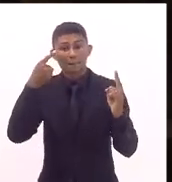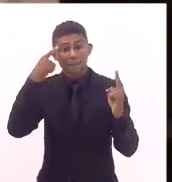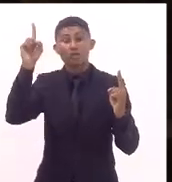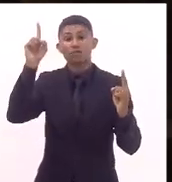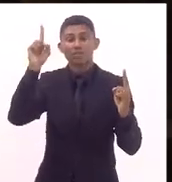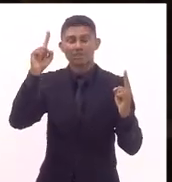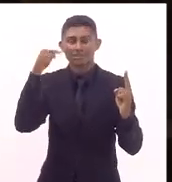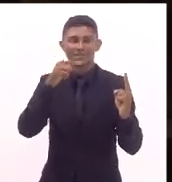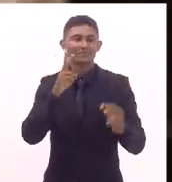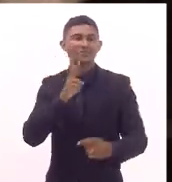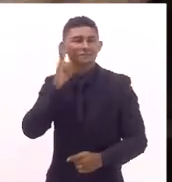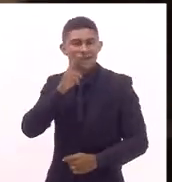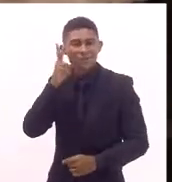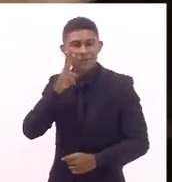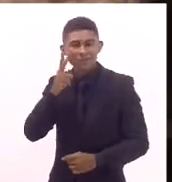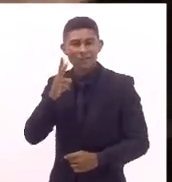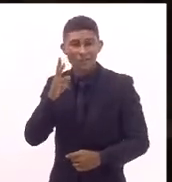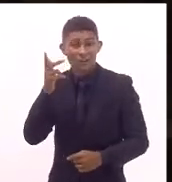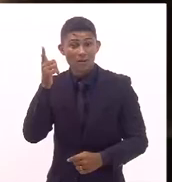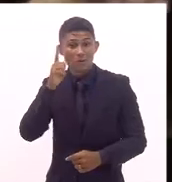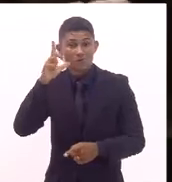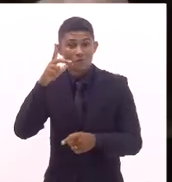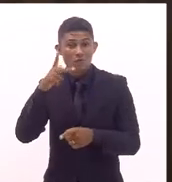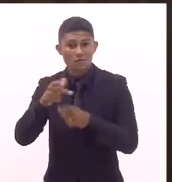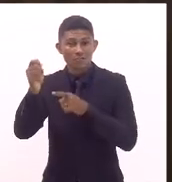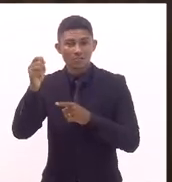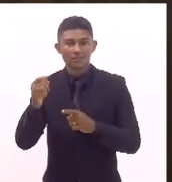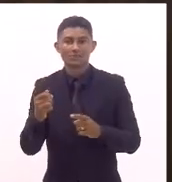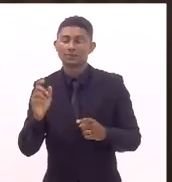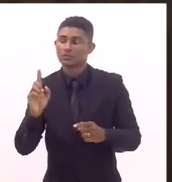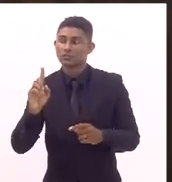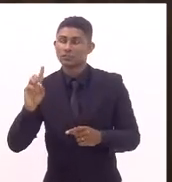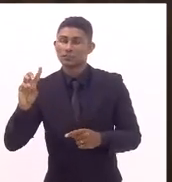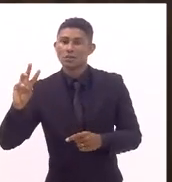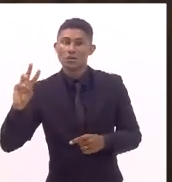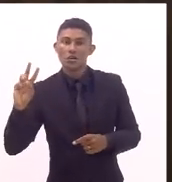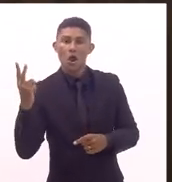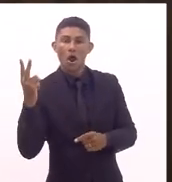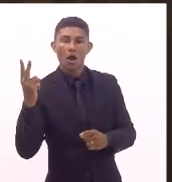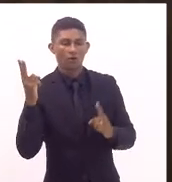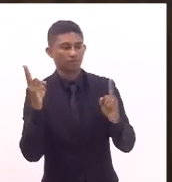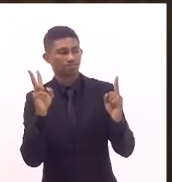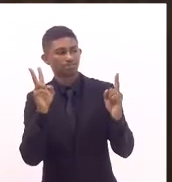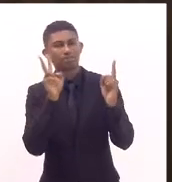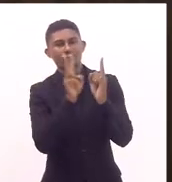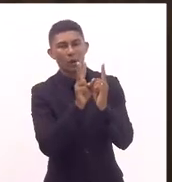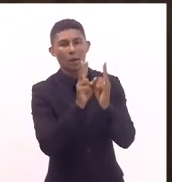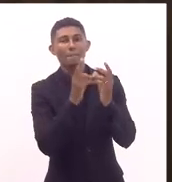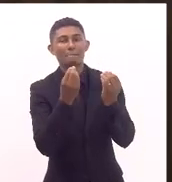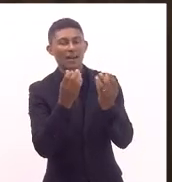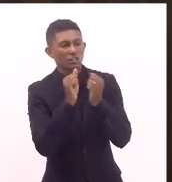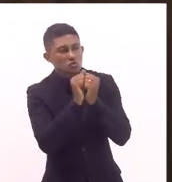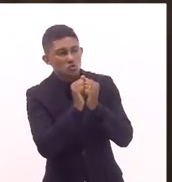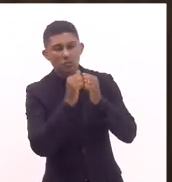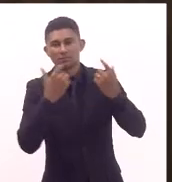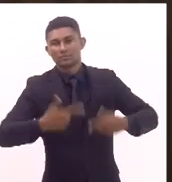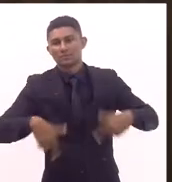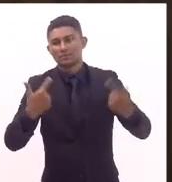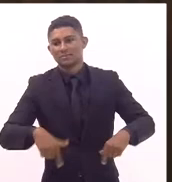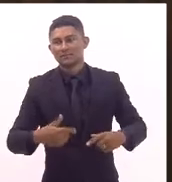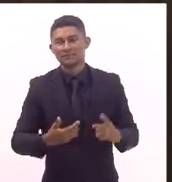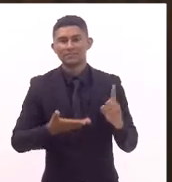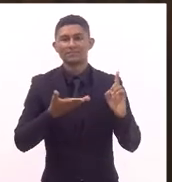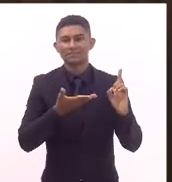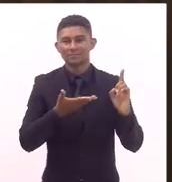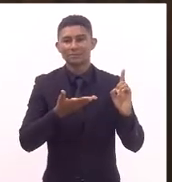de vereadora já estava lá nós estávamos lá para trabalhar junto com essa mulher maravilhosa